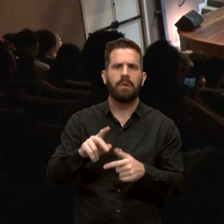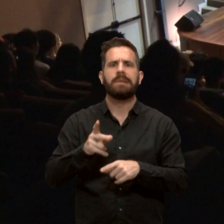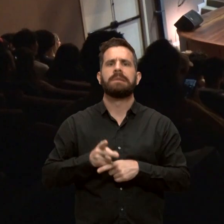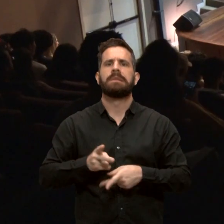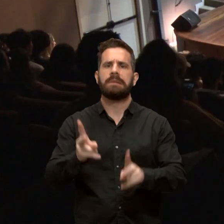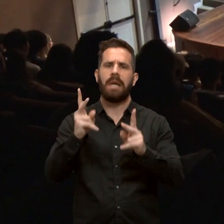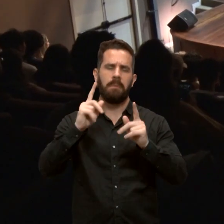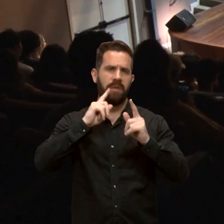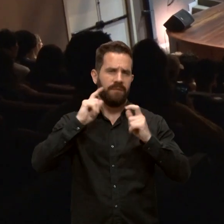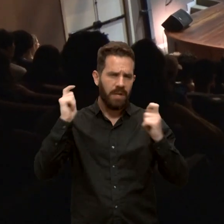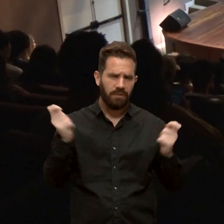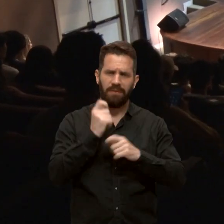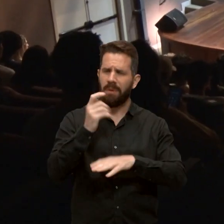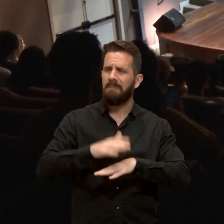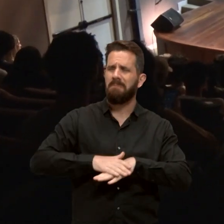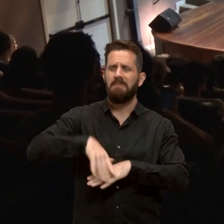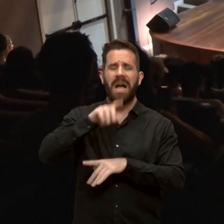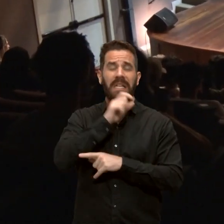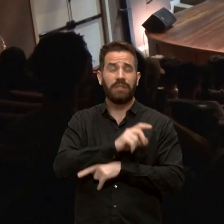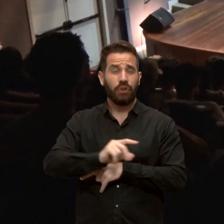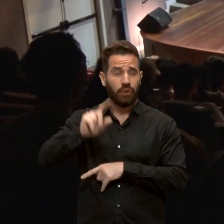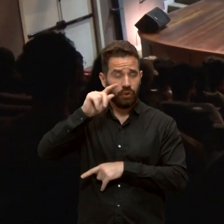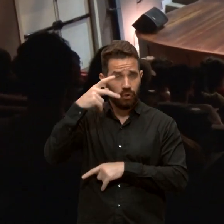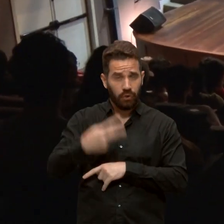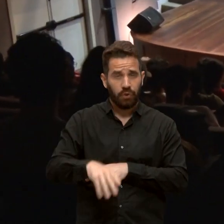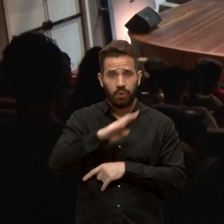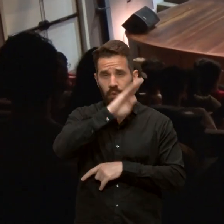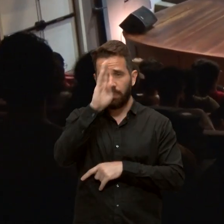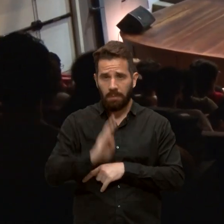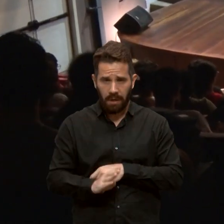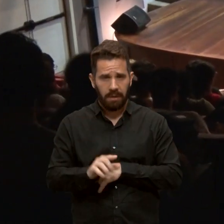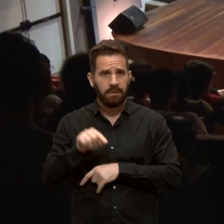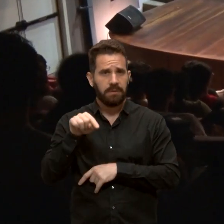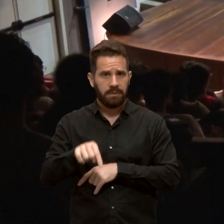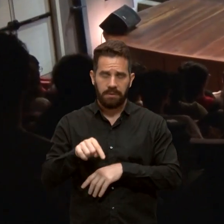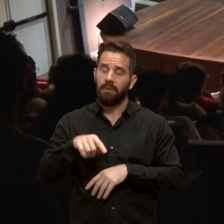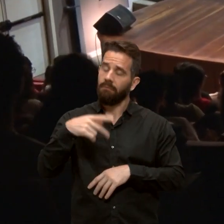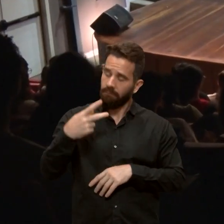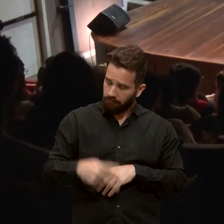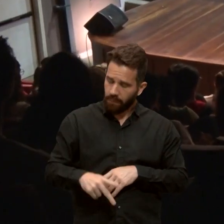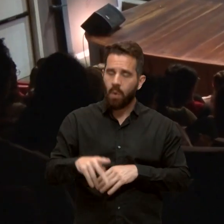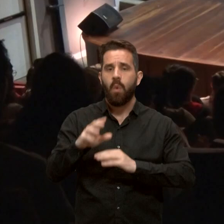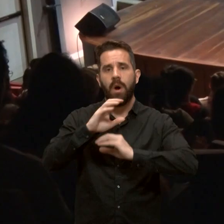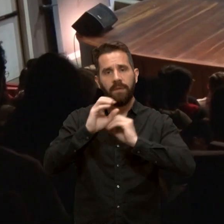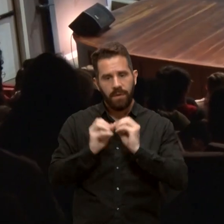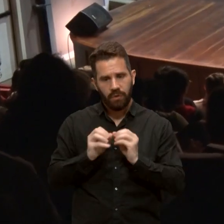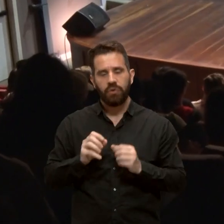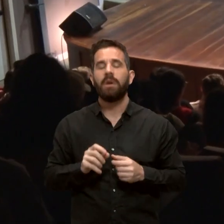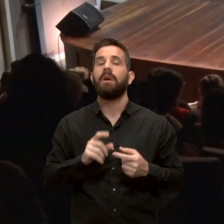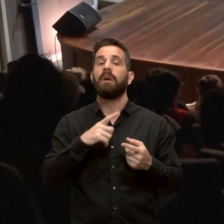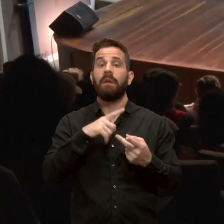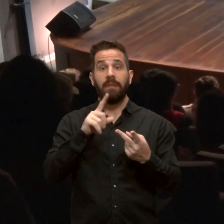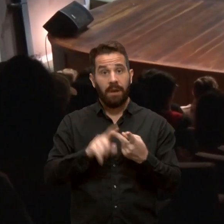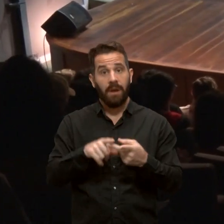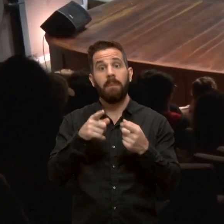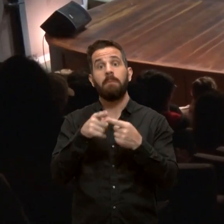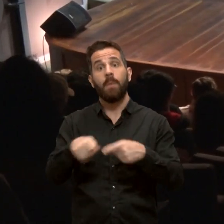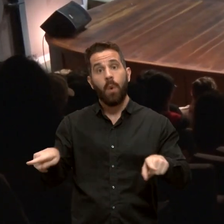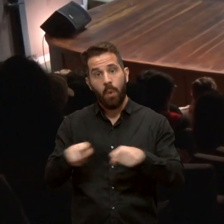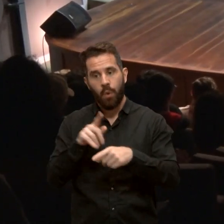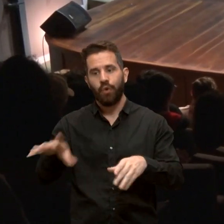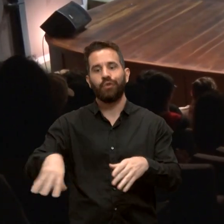antigo do Brasil, em edições ininterruptas, é o Festival da UFG. Nós temos o Música na Escola de Música,